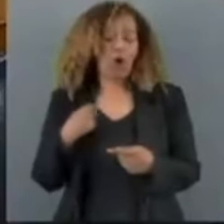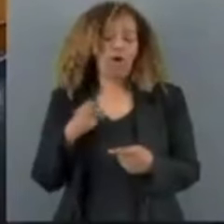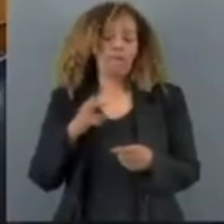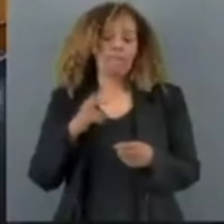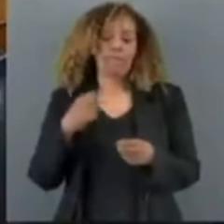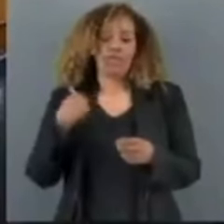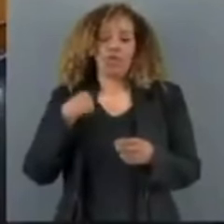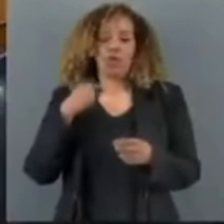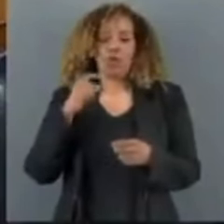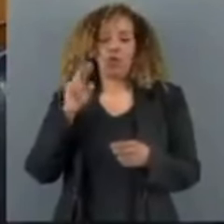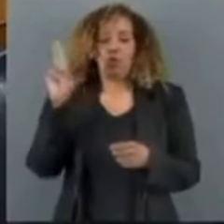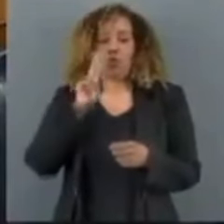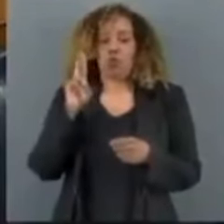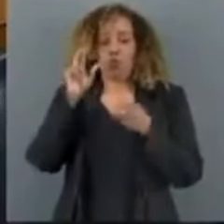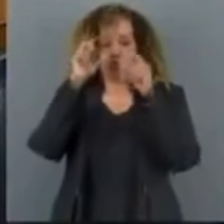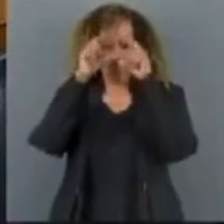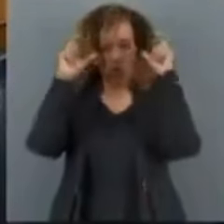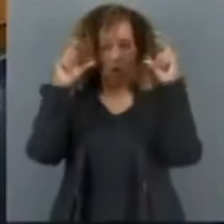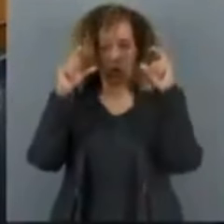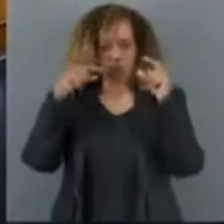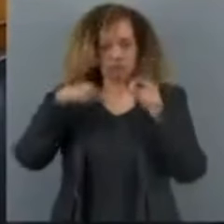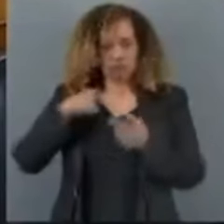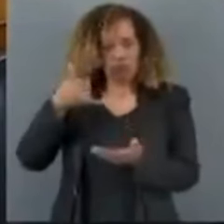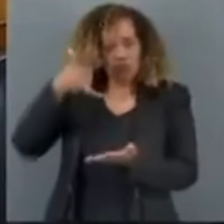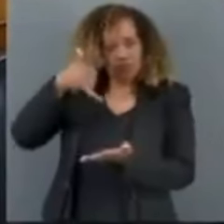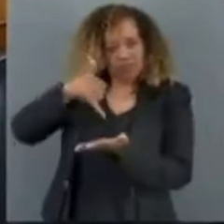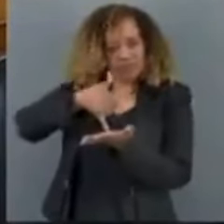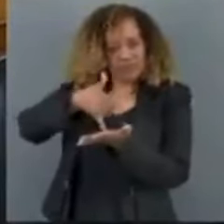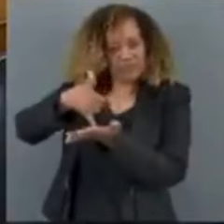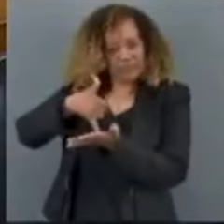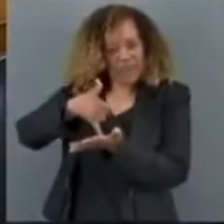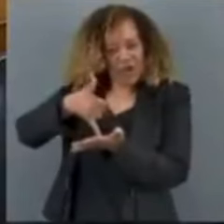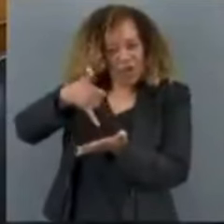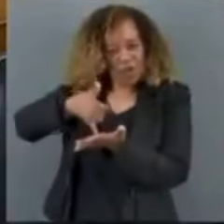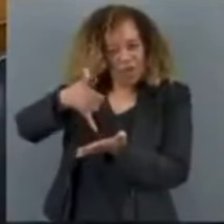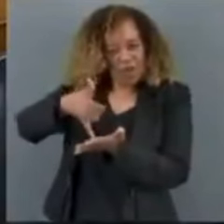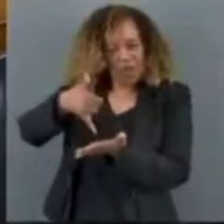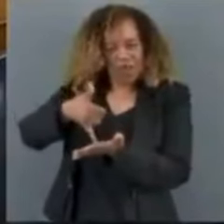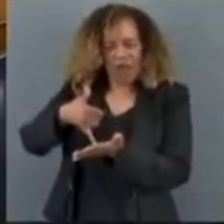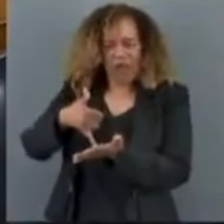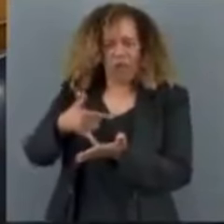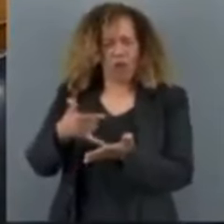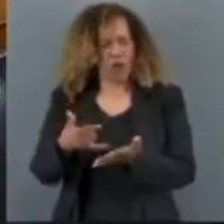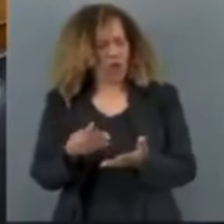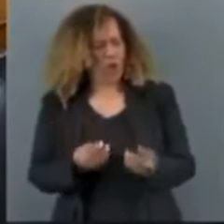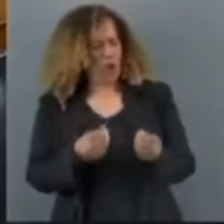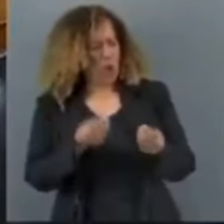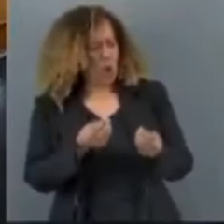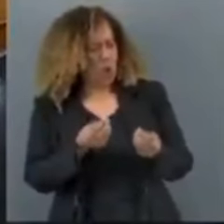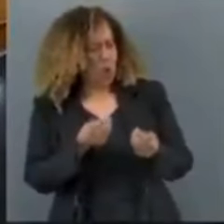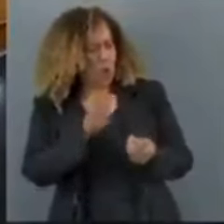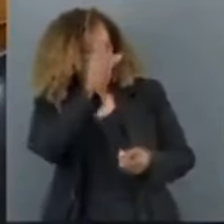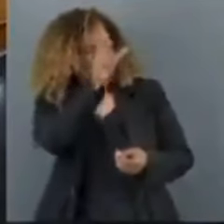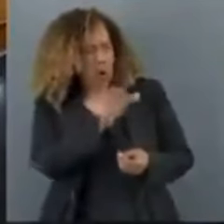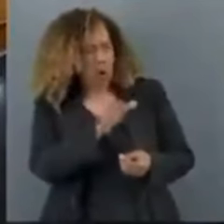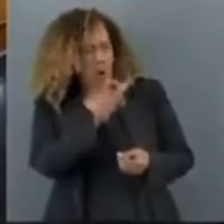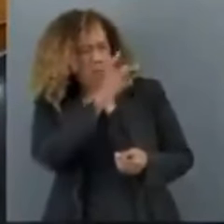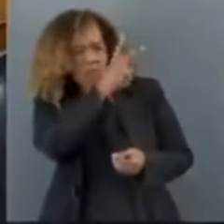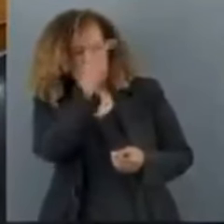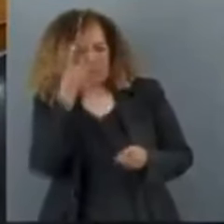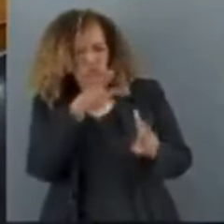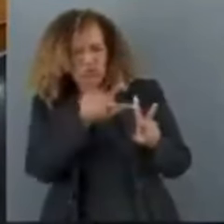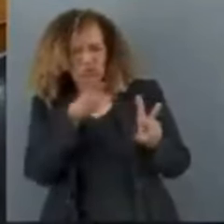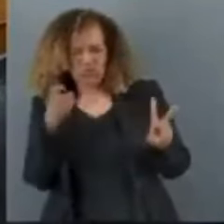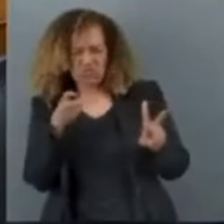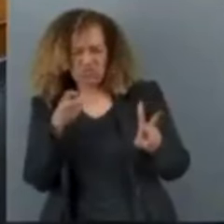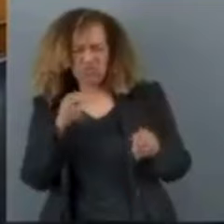óculos. Eu estou de salto alto. Oh, como assim? Uma indígena pode estar usando